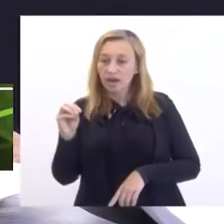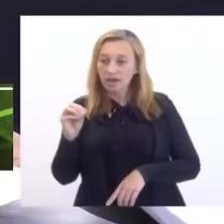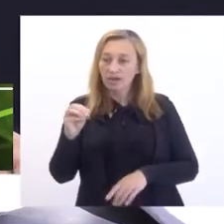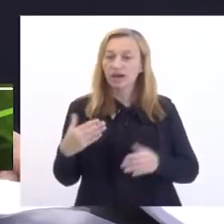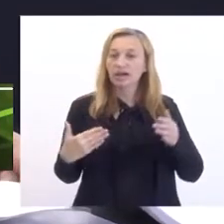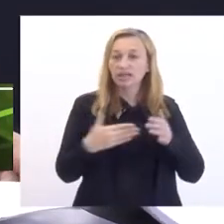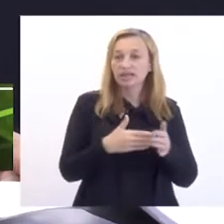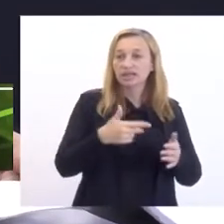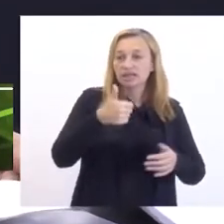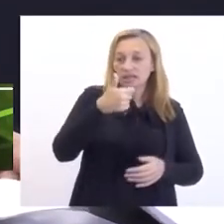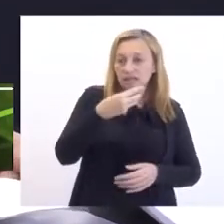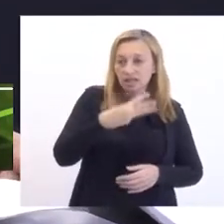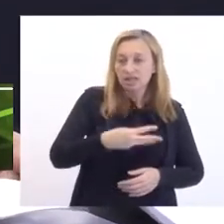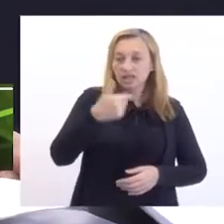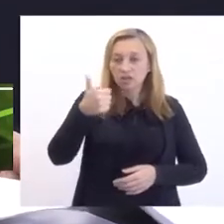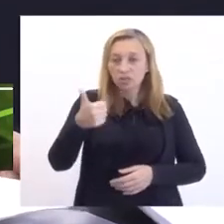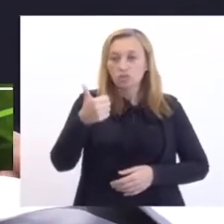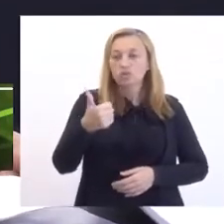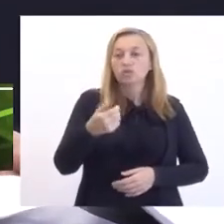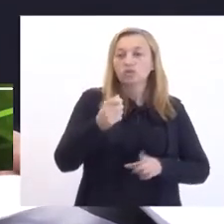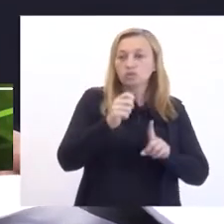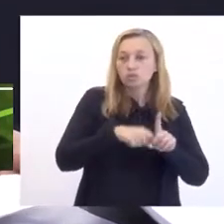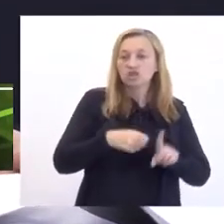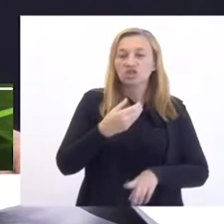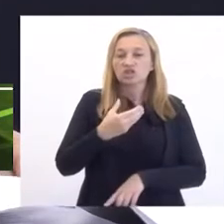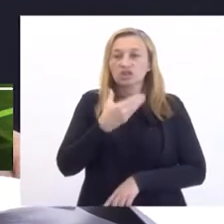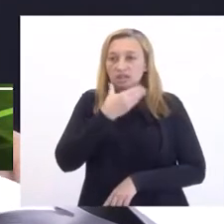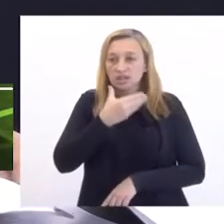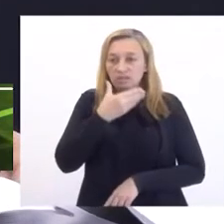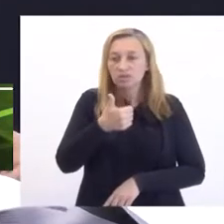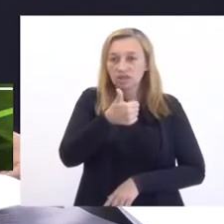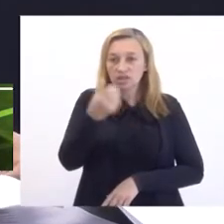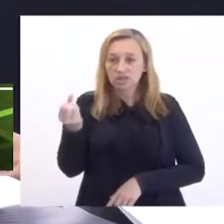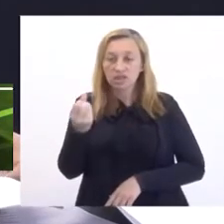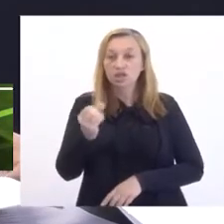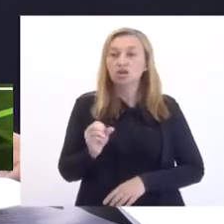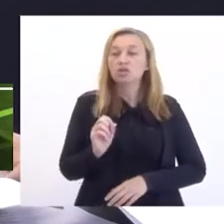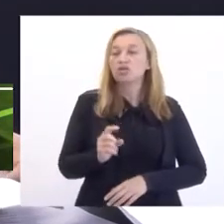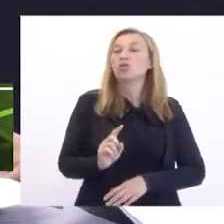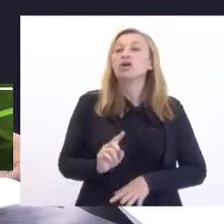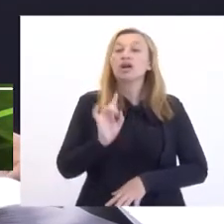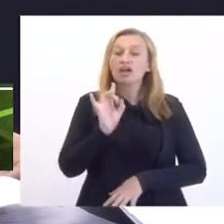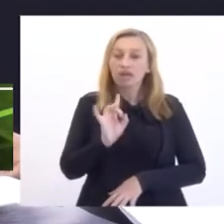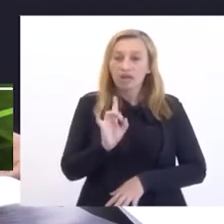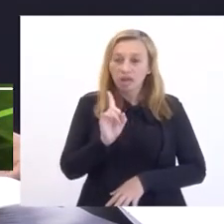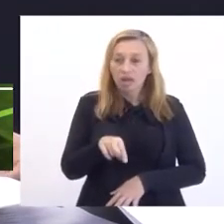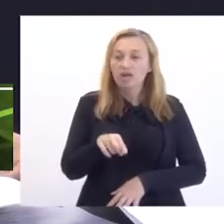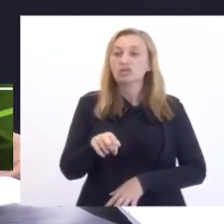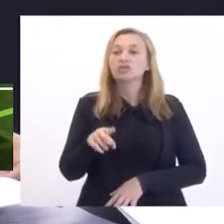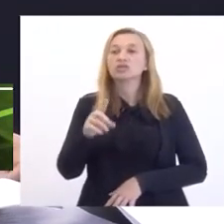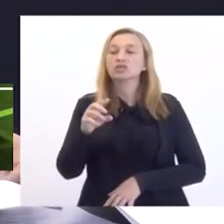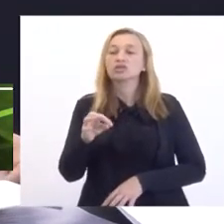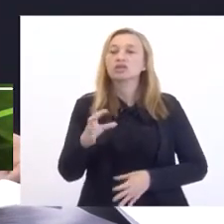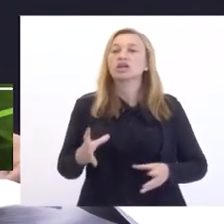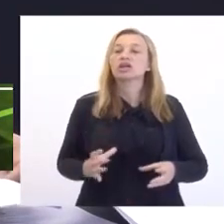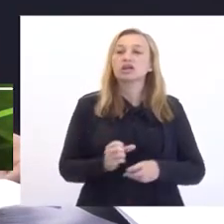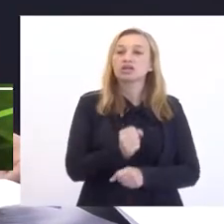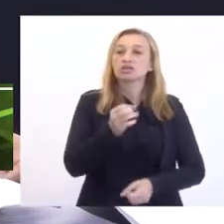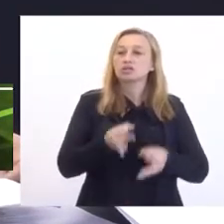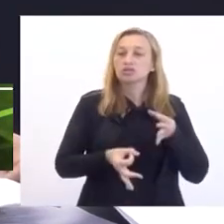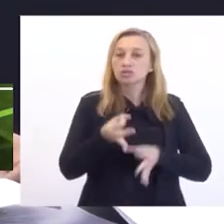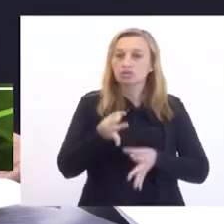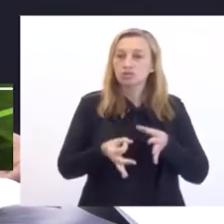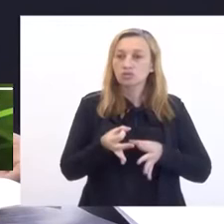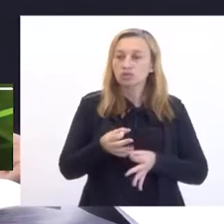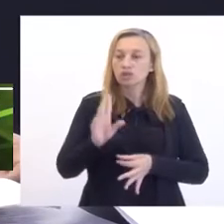12 de 16. Então, o único precedente que tem é no Tribunal de Contas da União. As contas